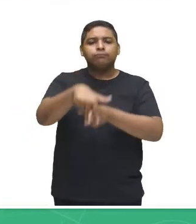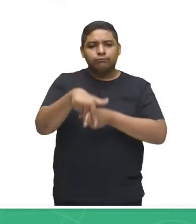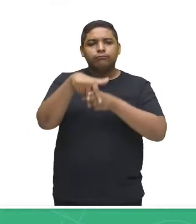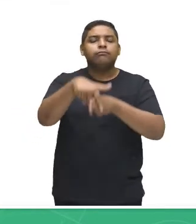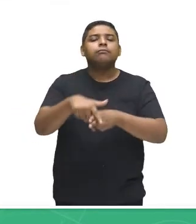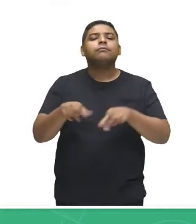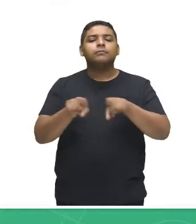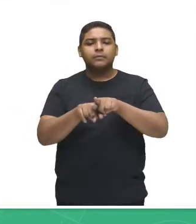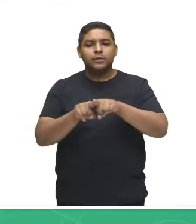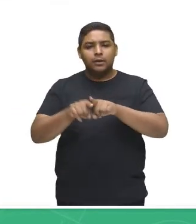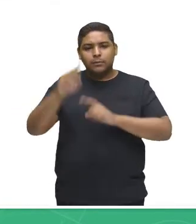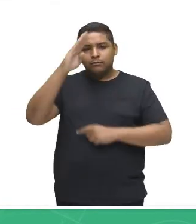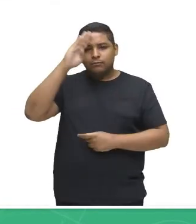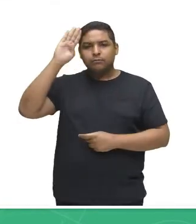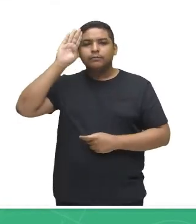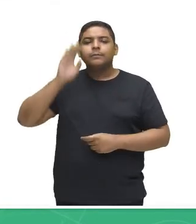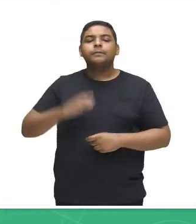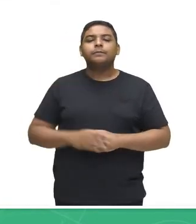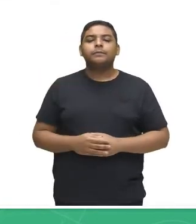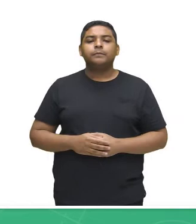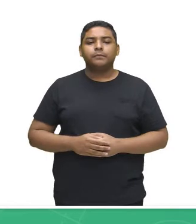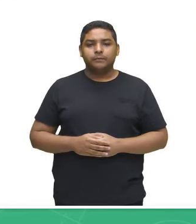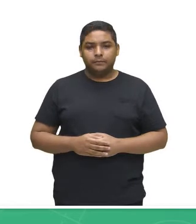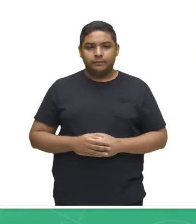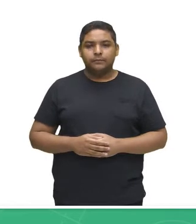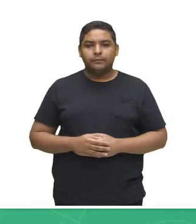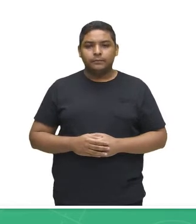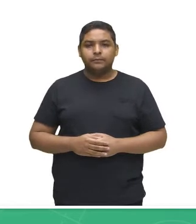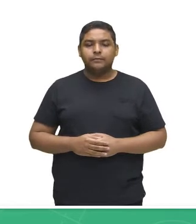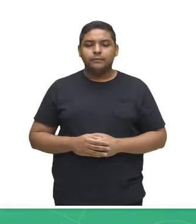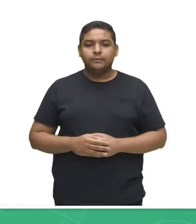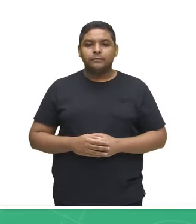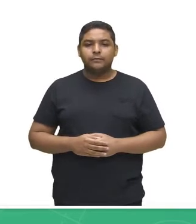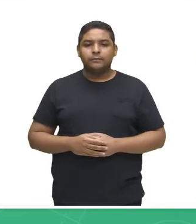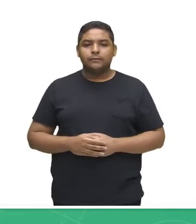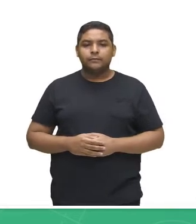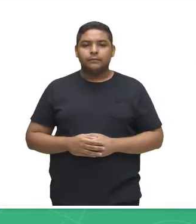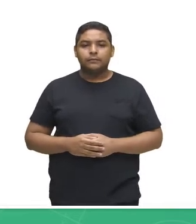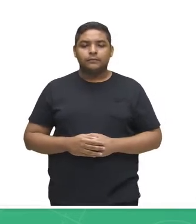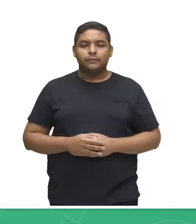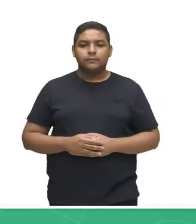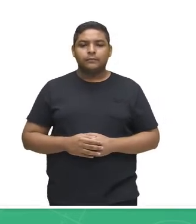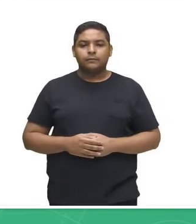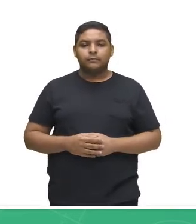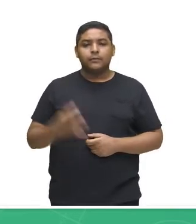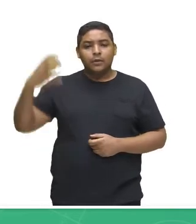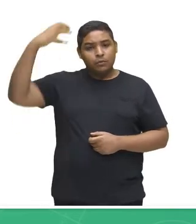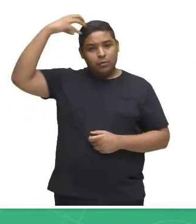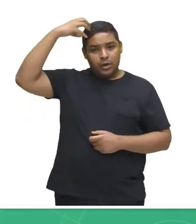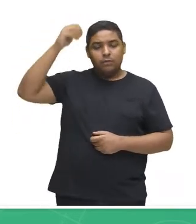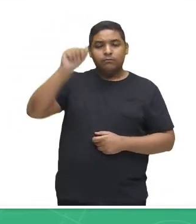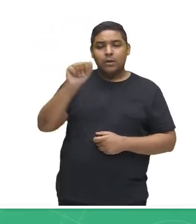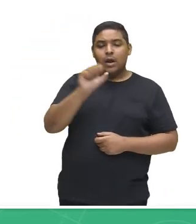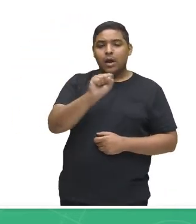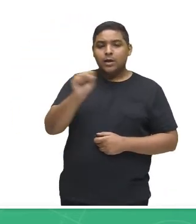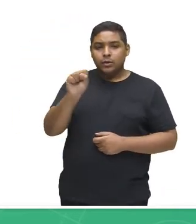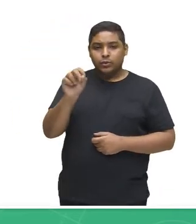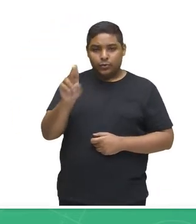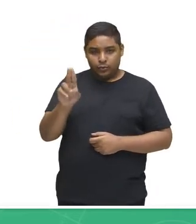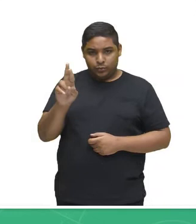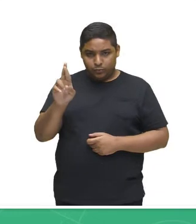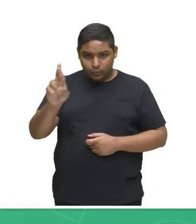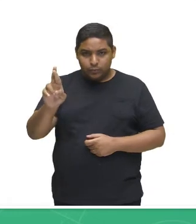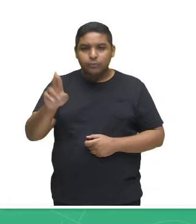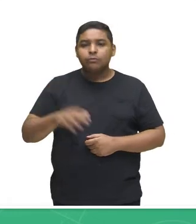Vamos continuar a leitura? A contentação de Assur, que era o seu rei, e as atrocidades com os inimigos foram muito